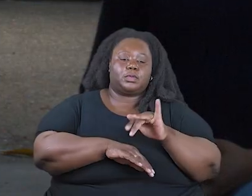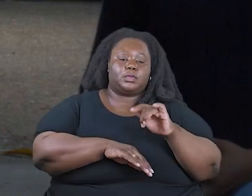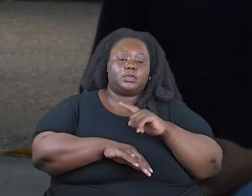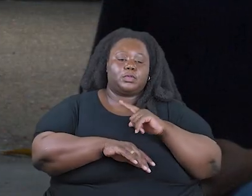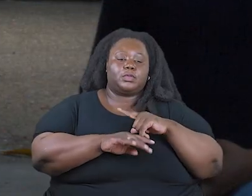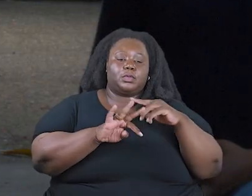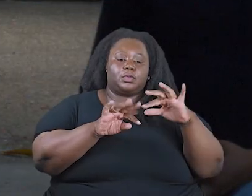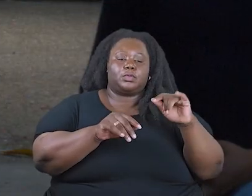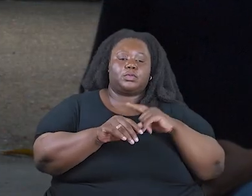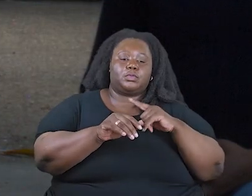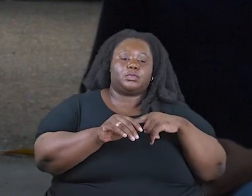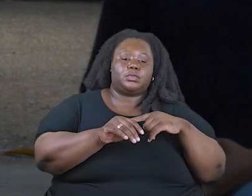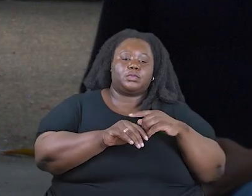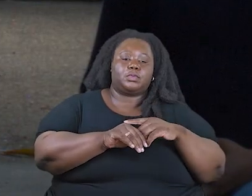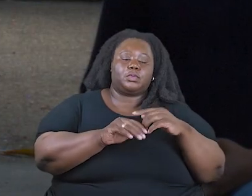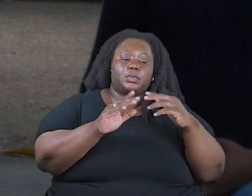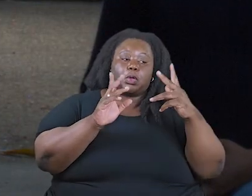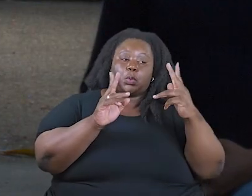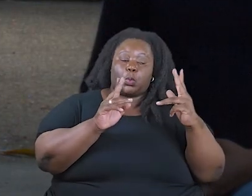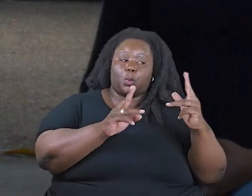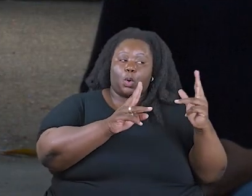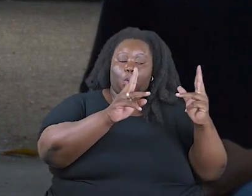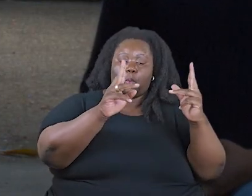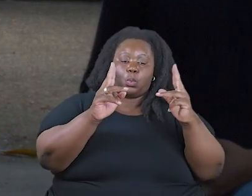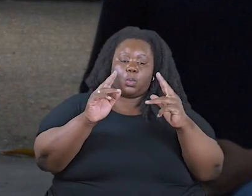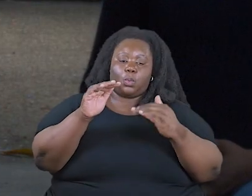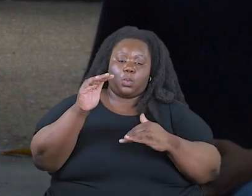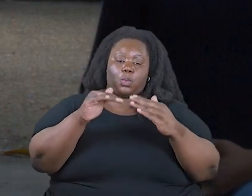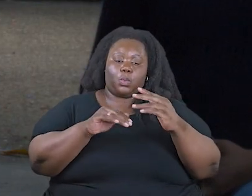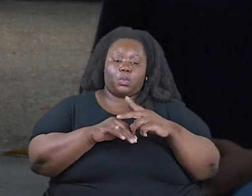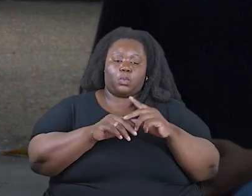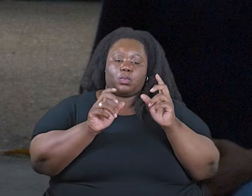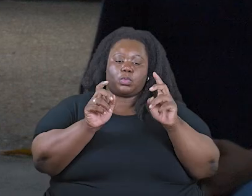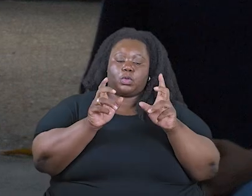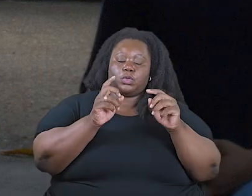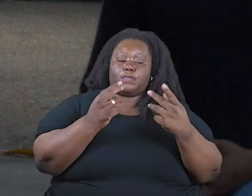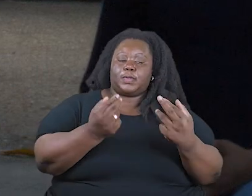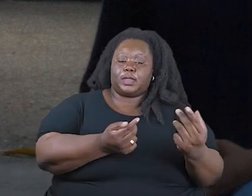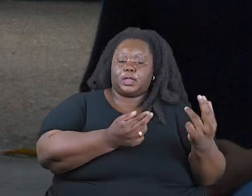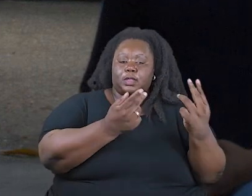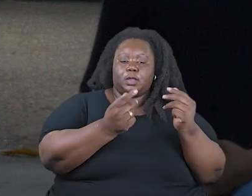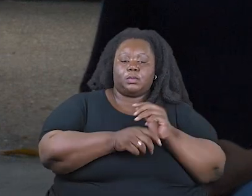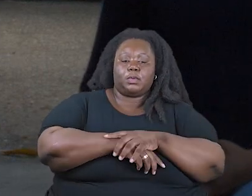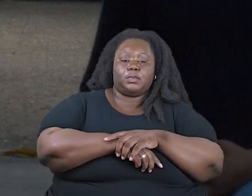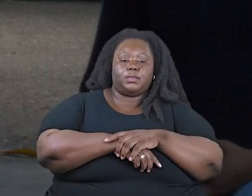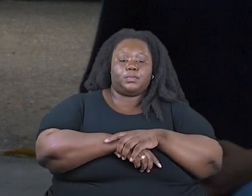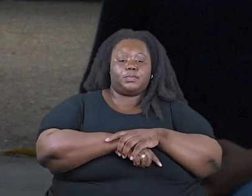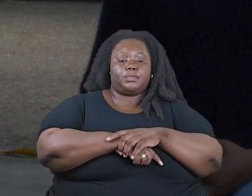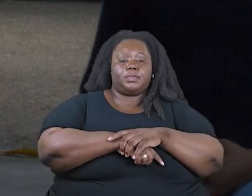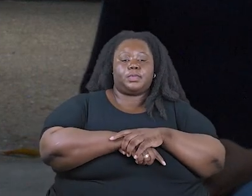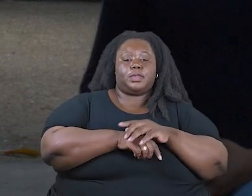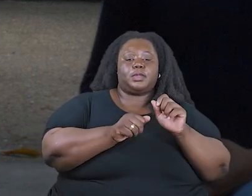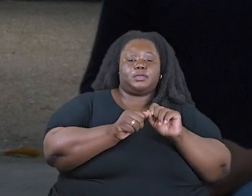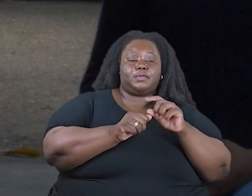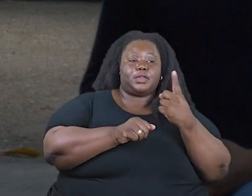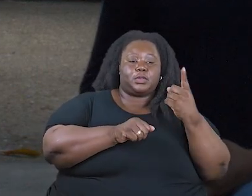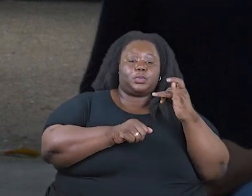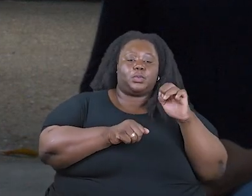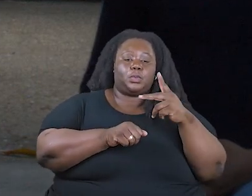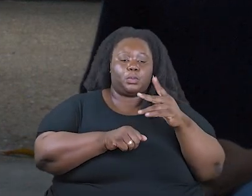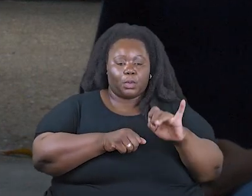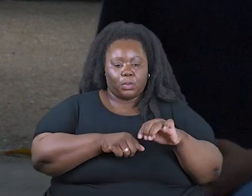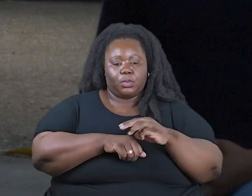Nessa exposição, todos os trabalhos tinham o mesmo tamanho e todos eram vendidos pelo mesmo preço. Ele fez um